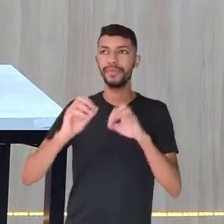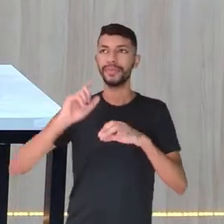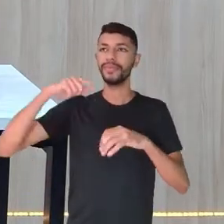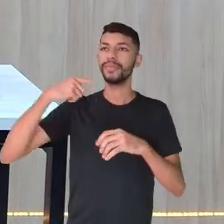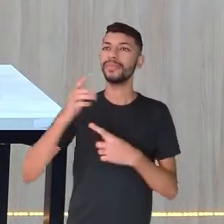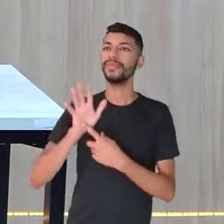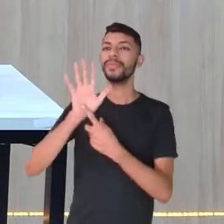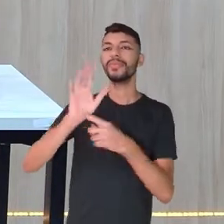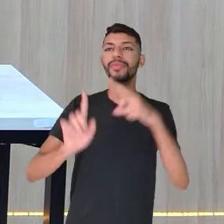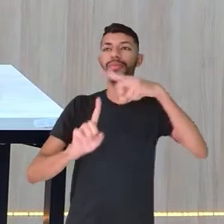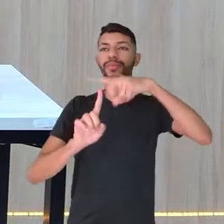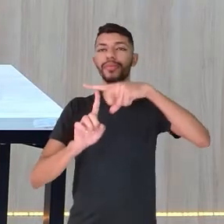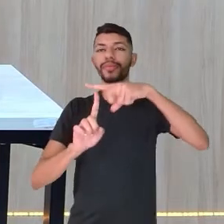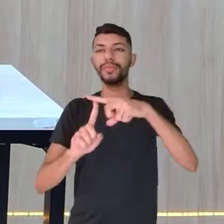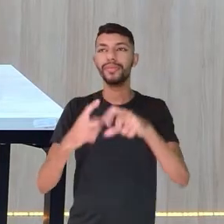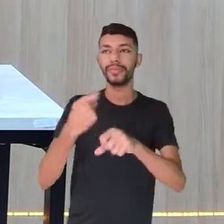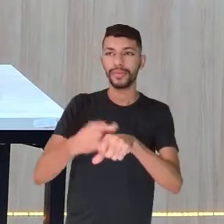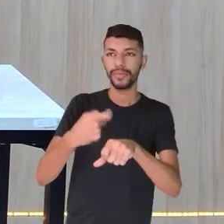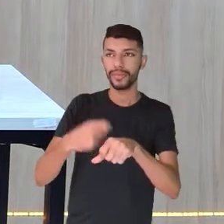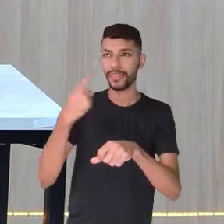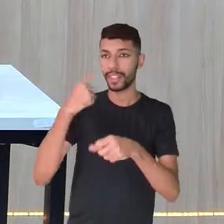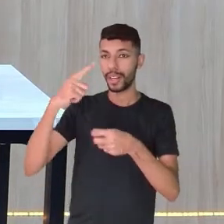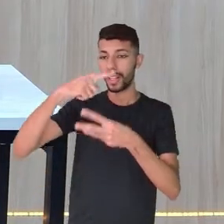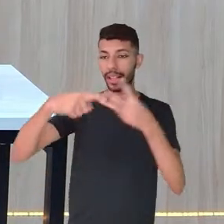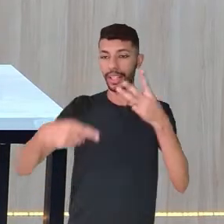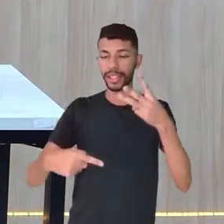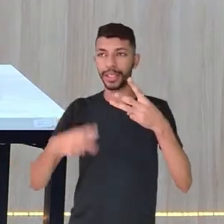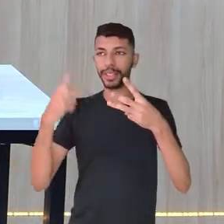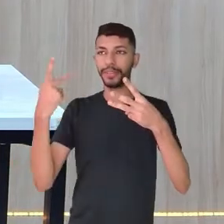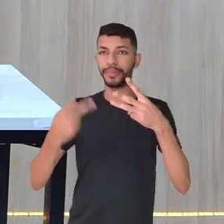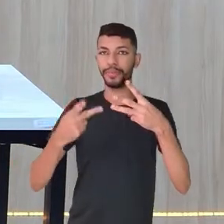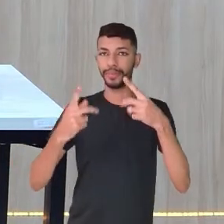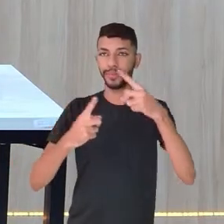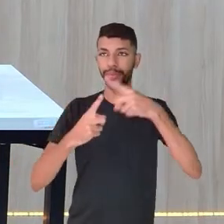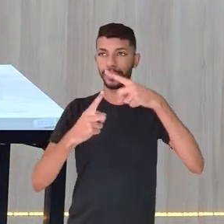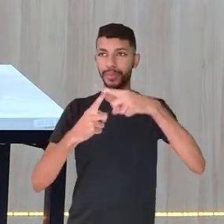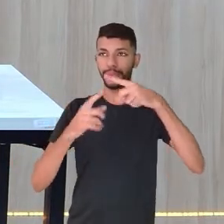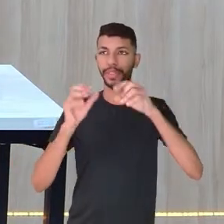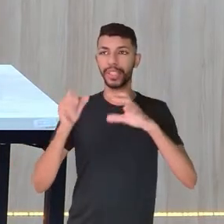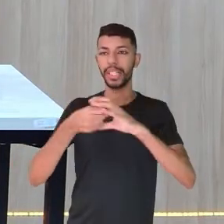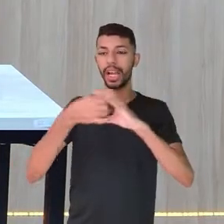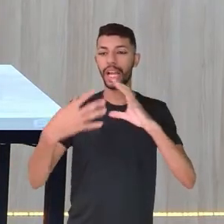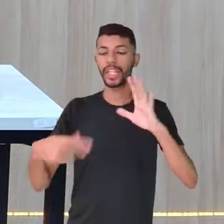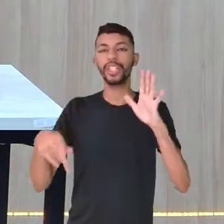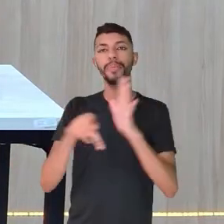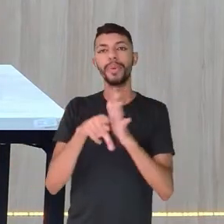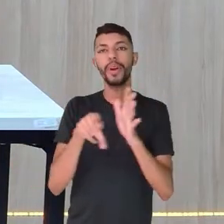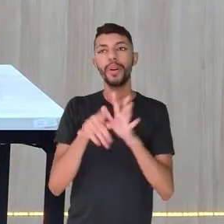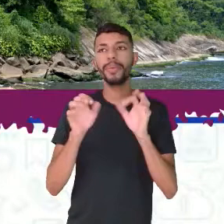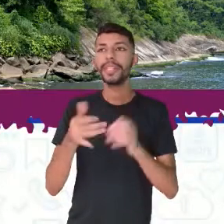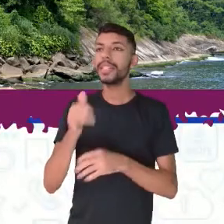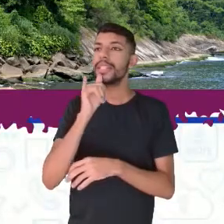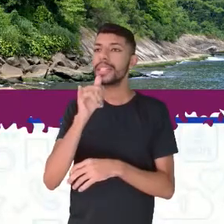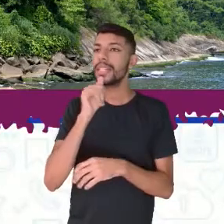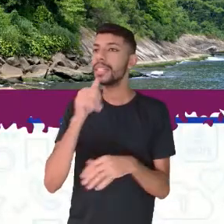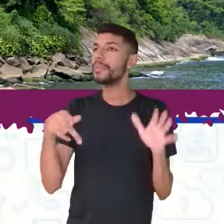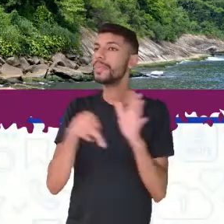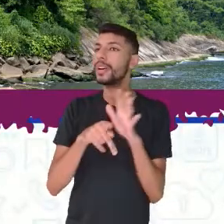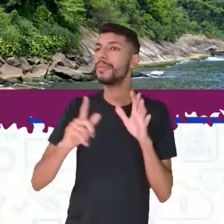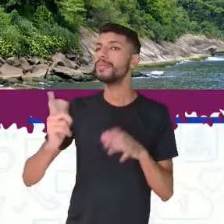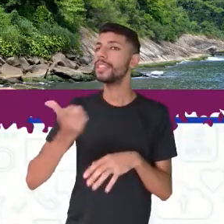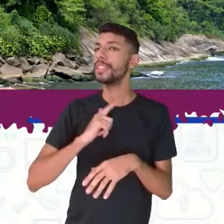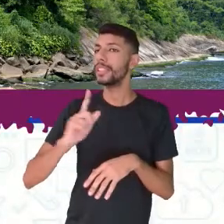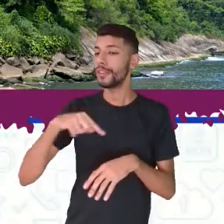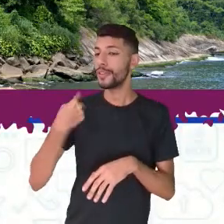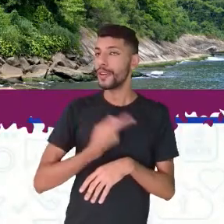os tipos de rocha. Então, existem 3 tipos, né, com suas características, com seus exemplos, que estão presentes no nosso